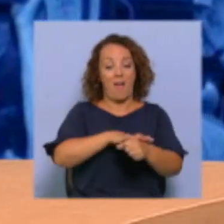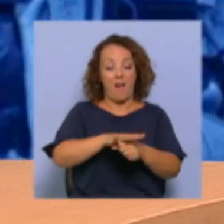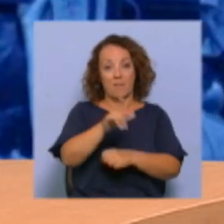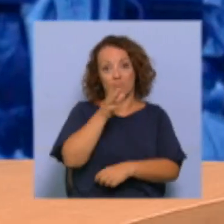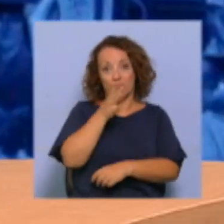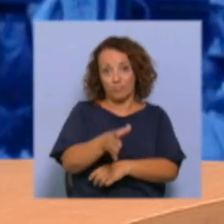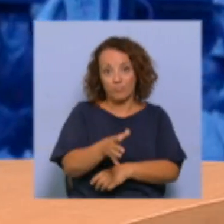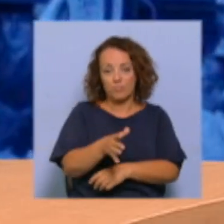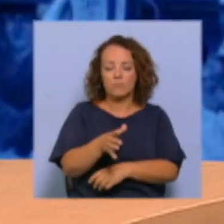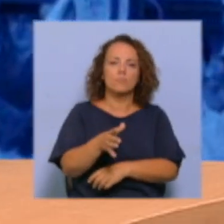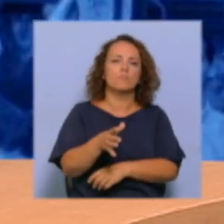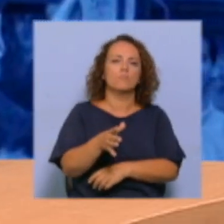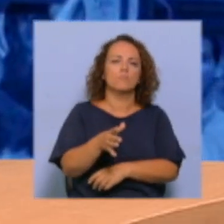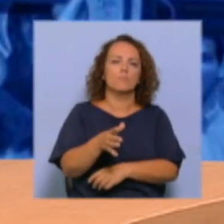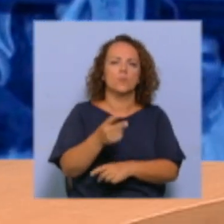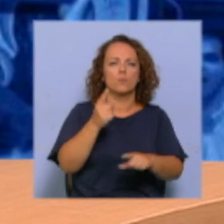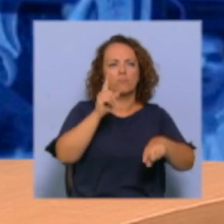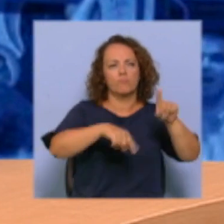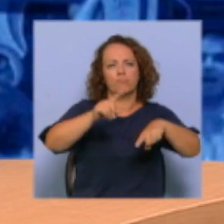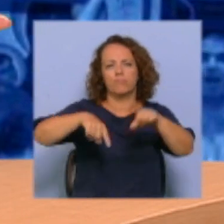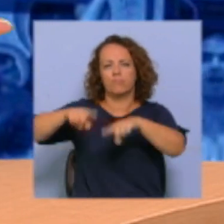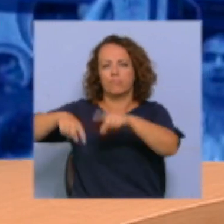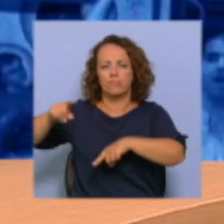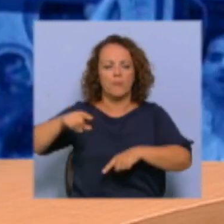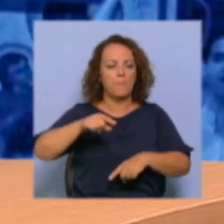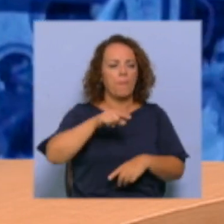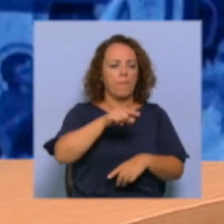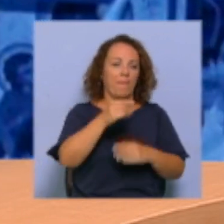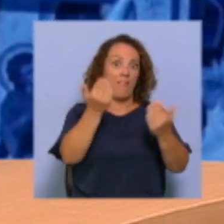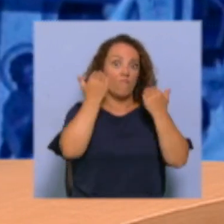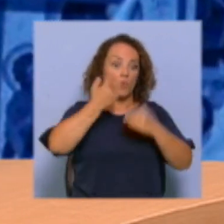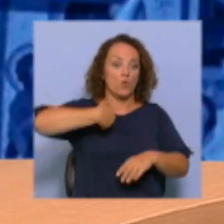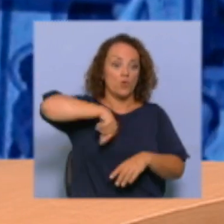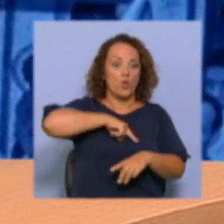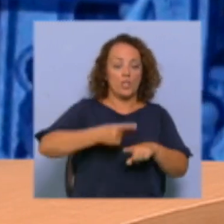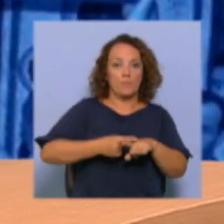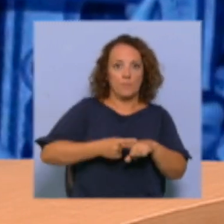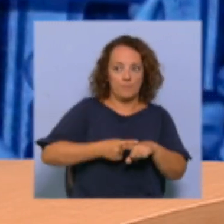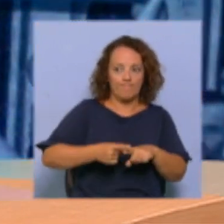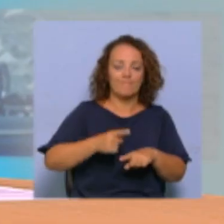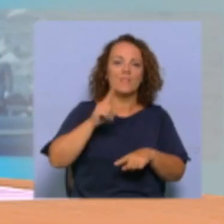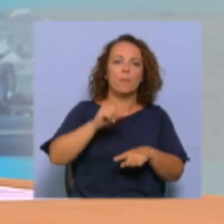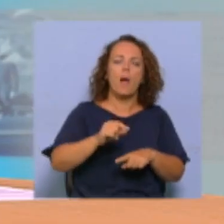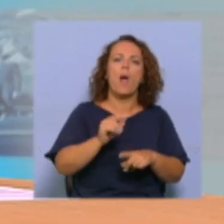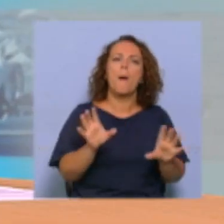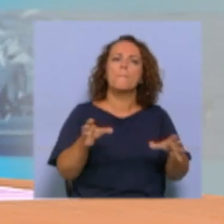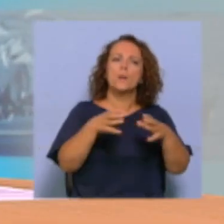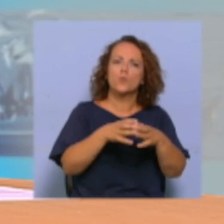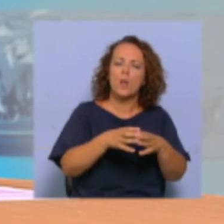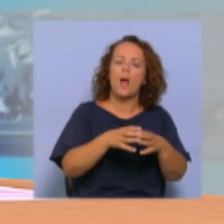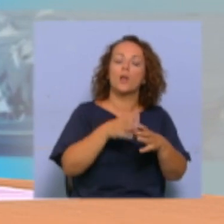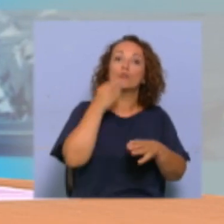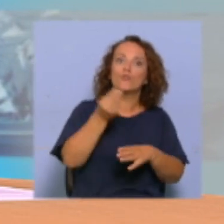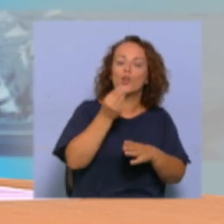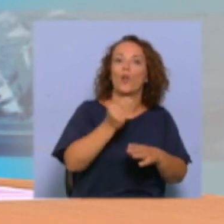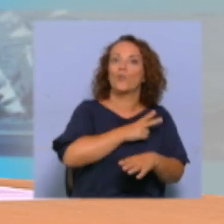que são áreas que são tão distintas a informação que nos interessa a todos. Ou à também a pastoral juvenil e universitária, não lembrei há pouco. Mas